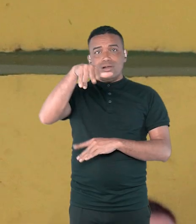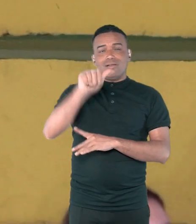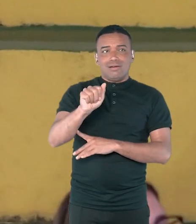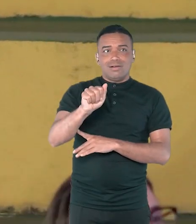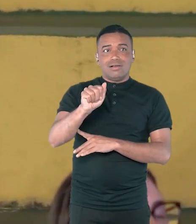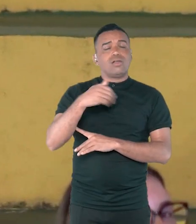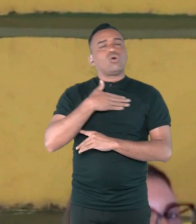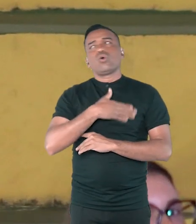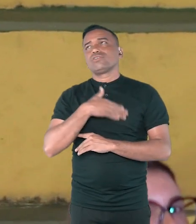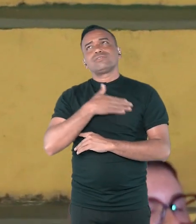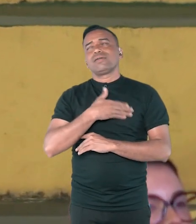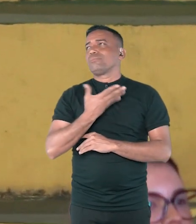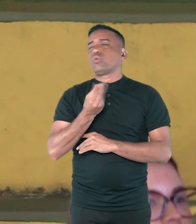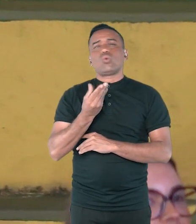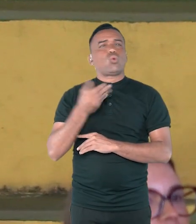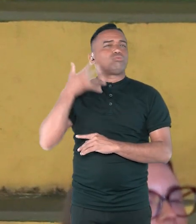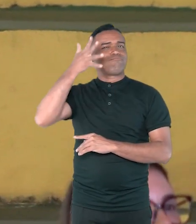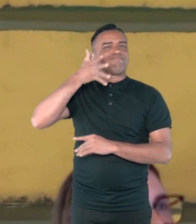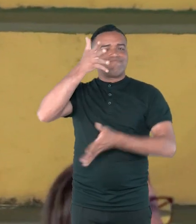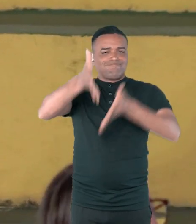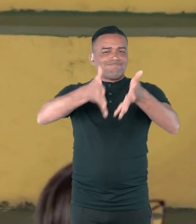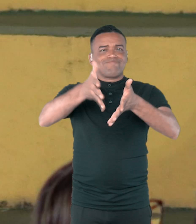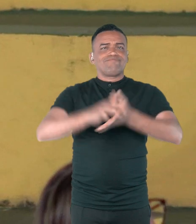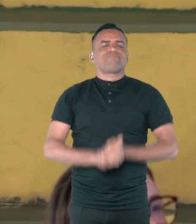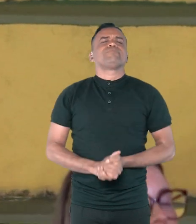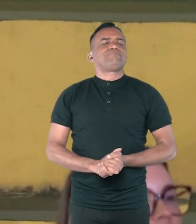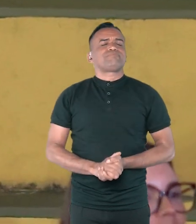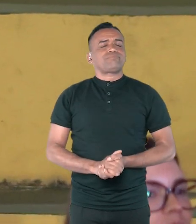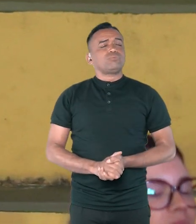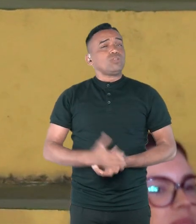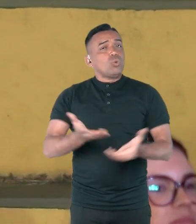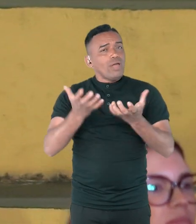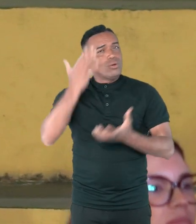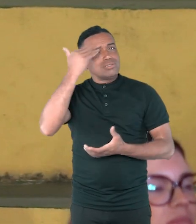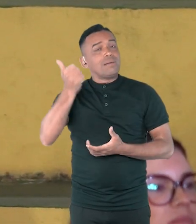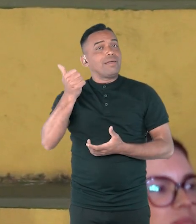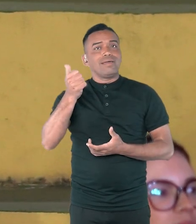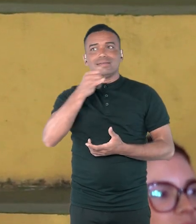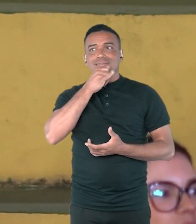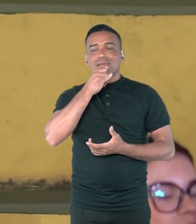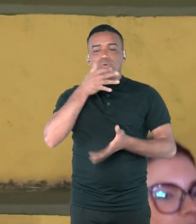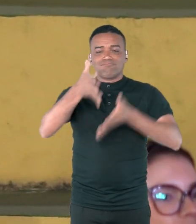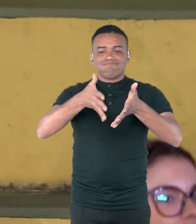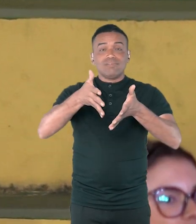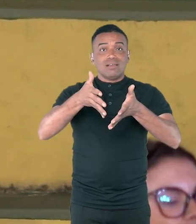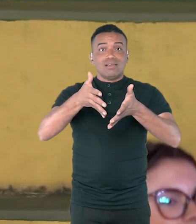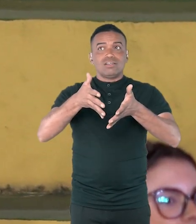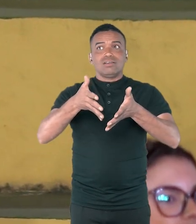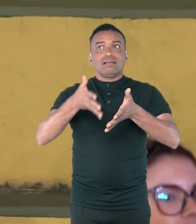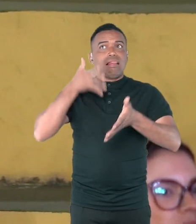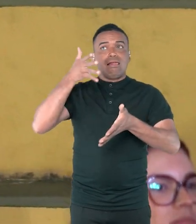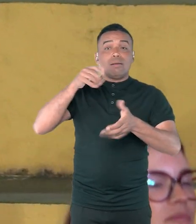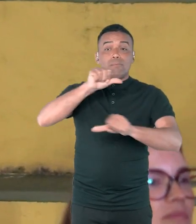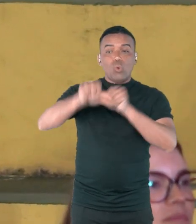Juliana e eu gostei muito da sua apresentação, mas eu quero saber quando as falas deixarão